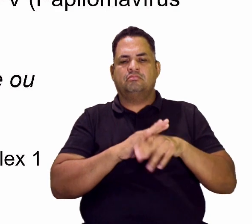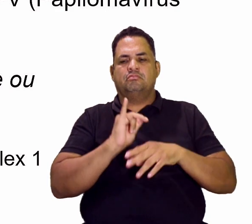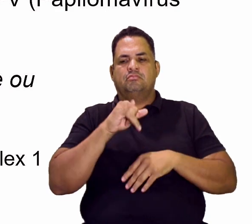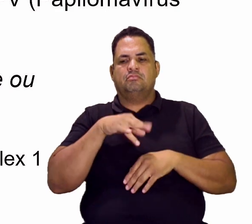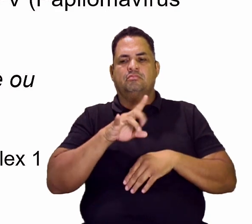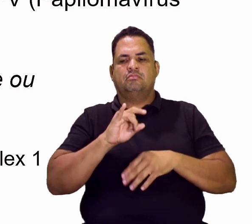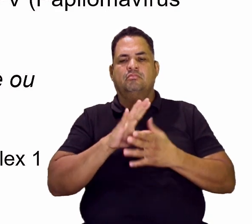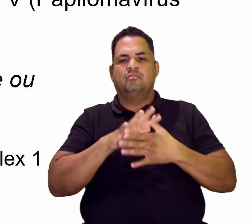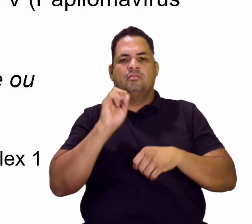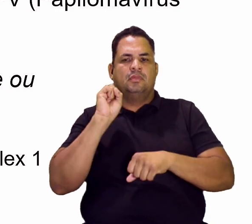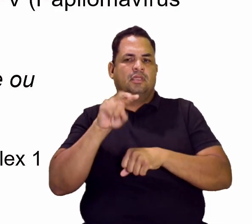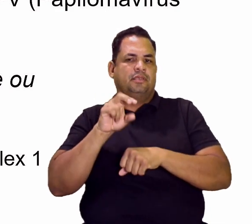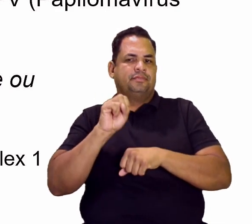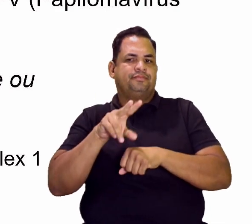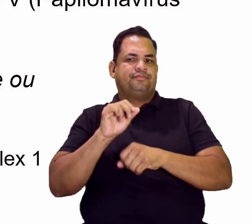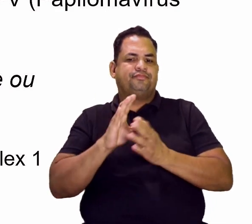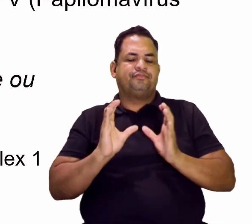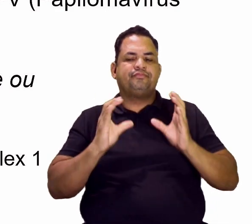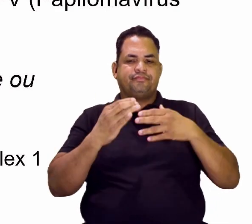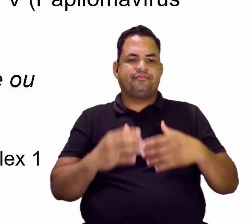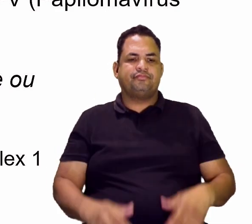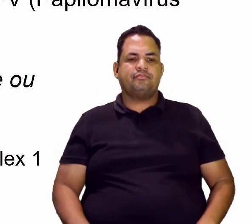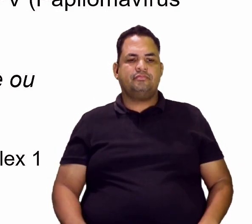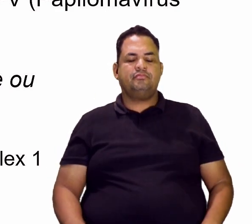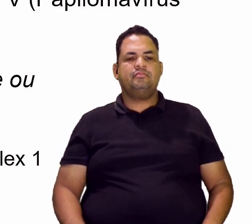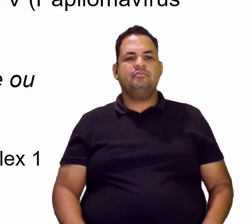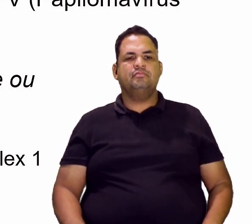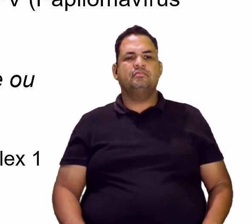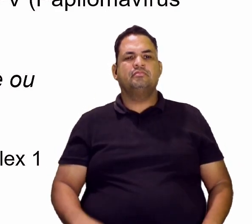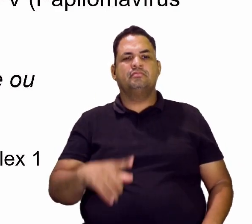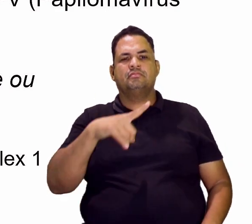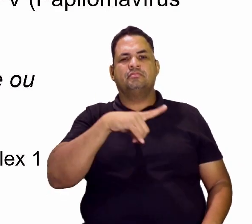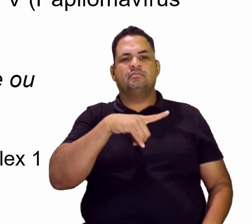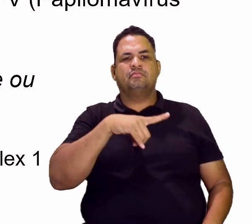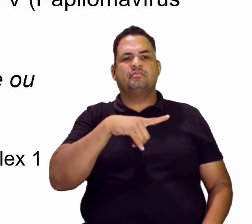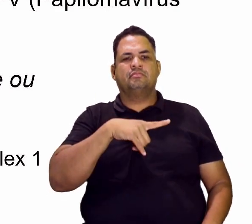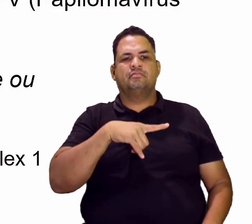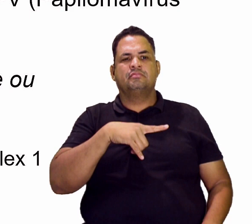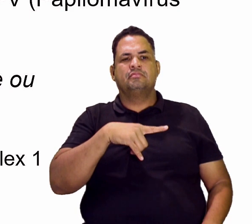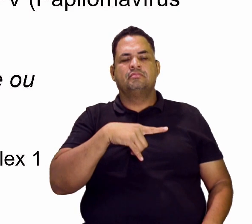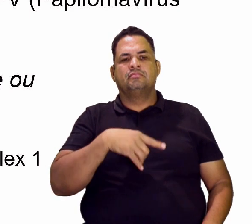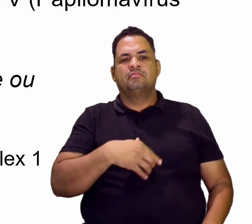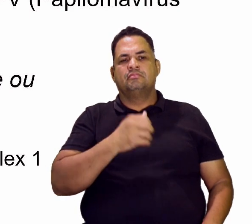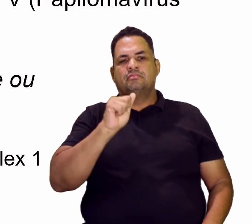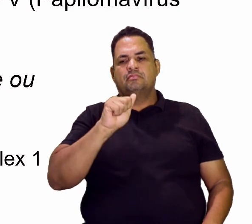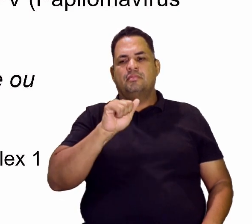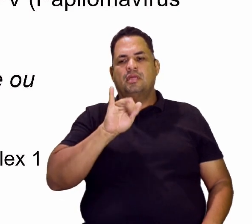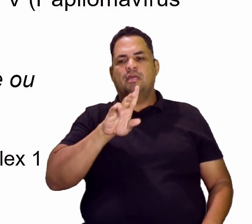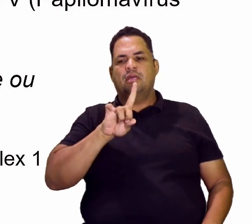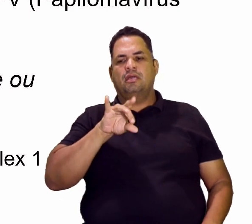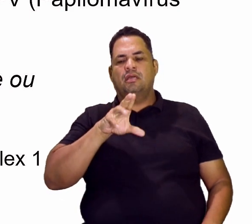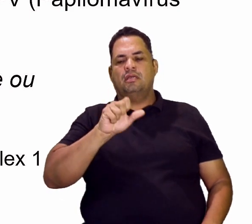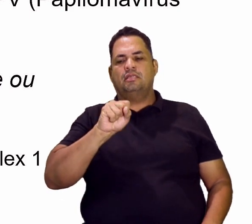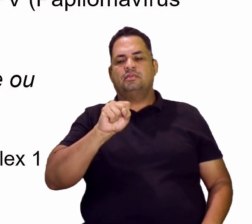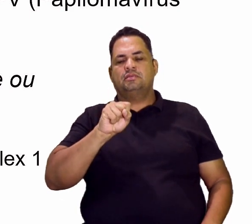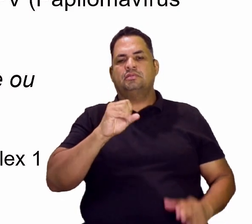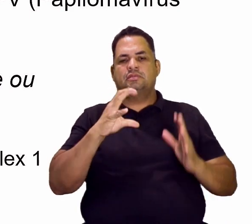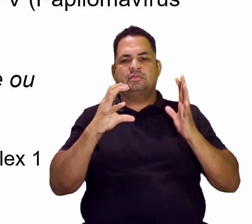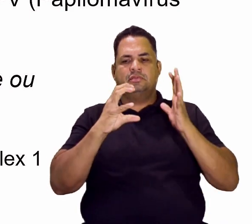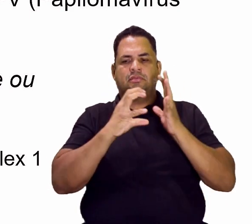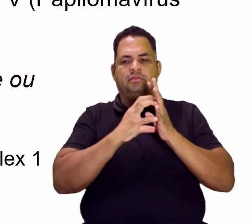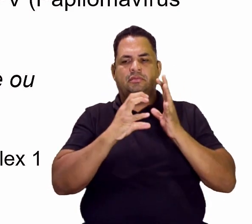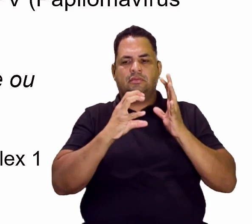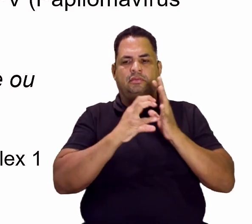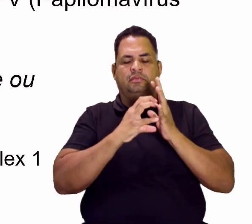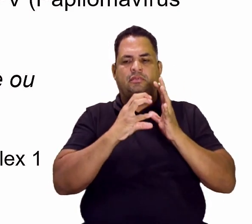Então, os vírus são um grupo deles, né? Então, aqui nós temos a síndrome da imunodeficiência